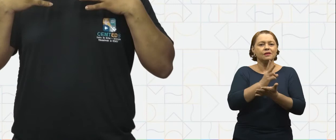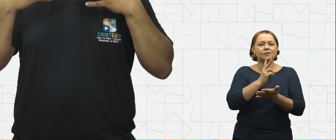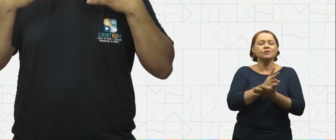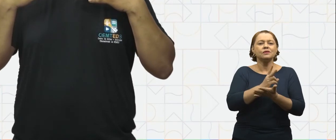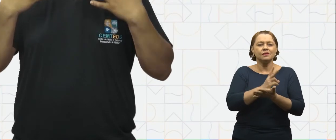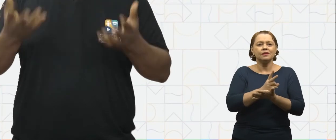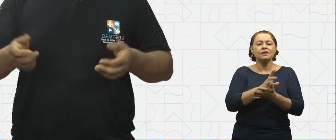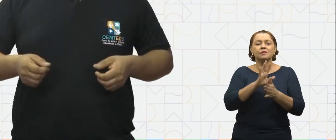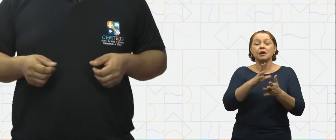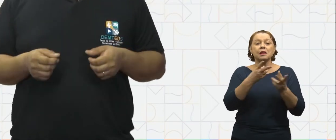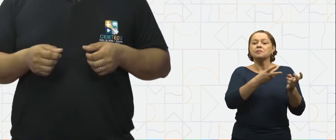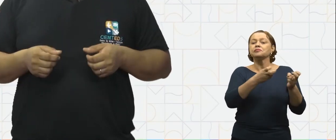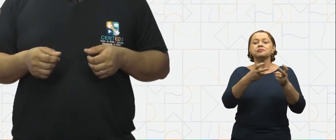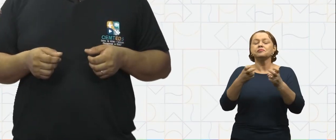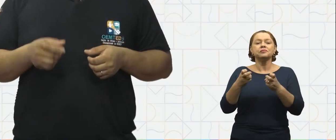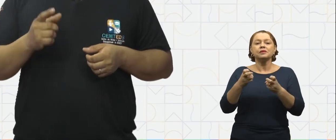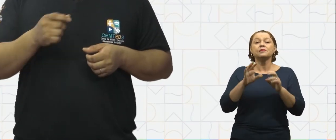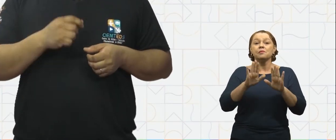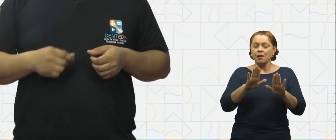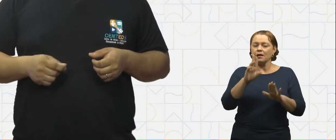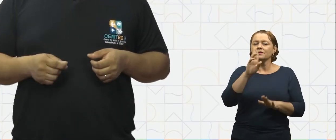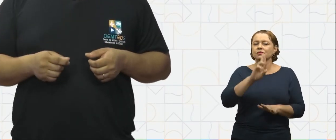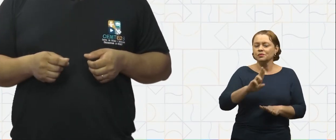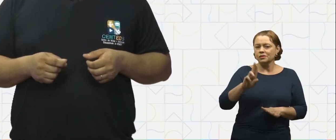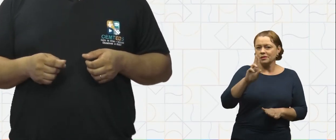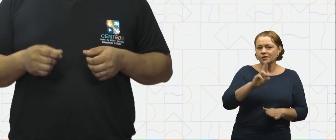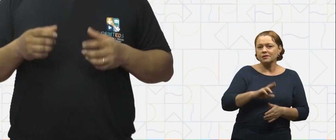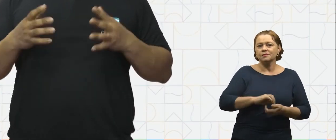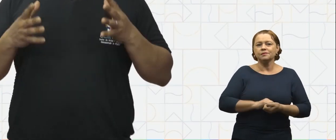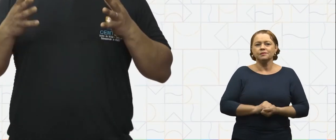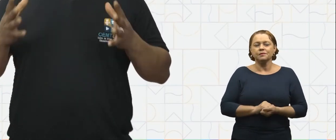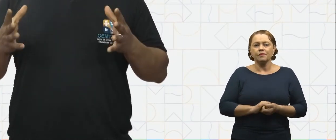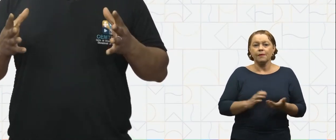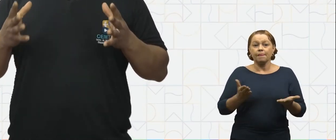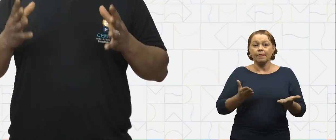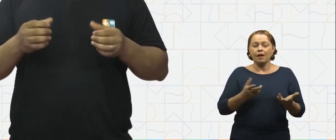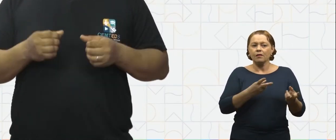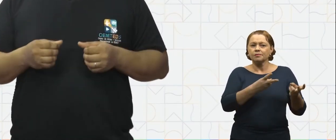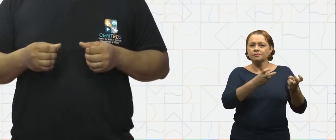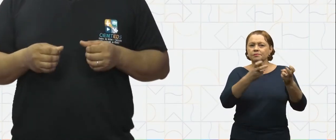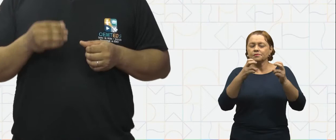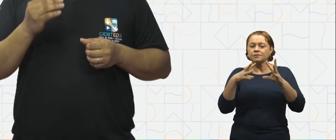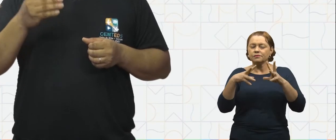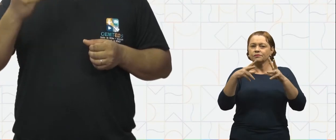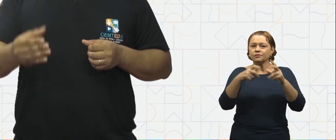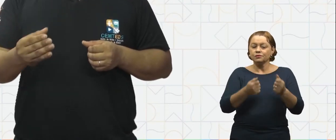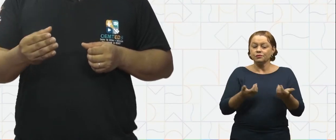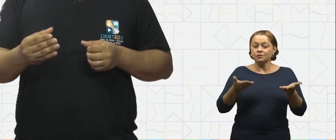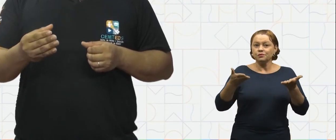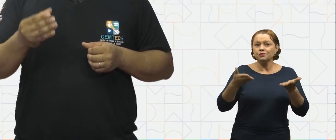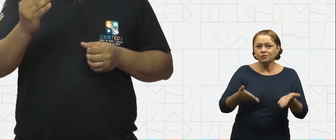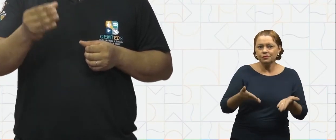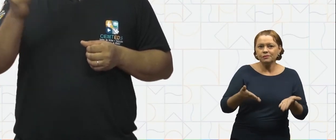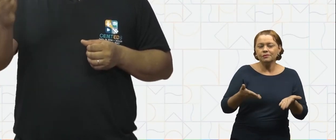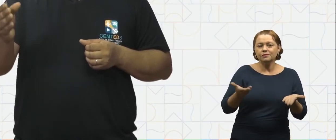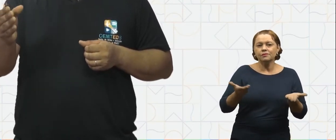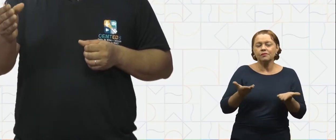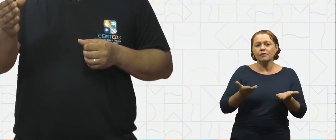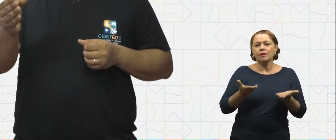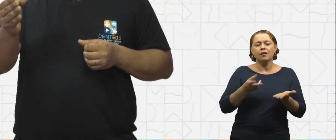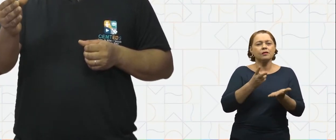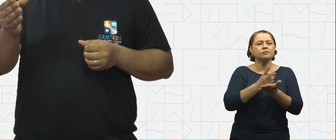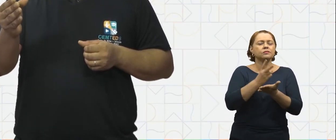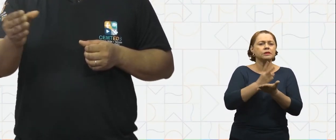até chegamos a não perceber. Agora, observe bem, tudo isso que vimos hoje sobre massa, muitas